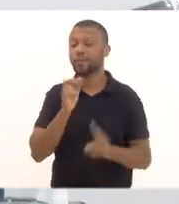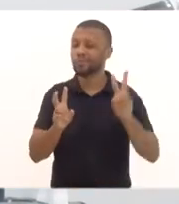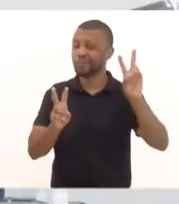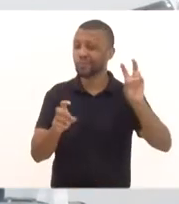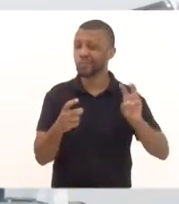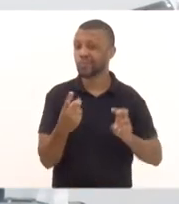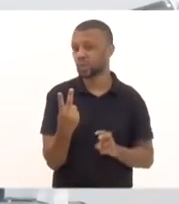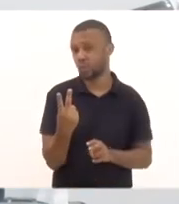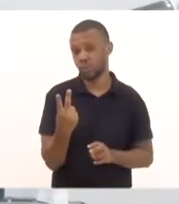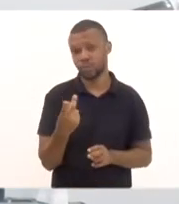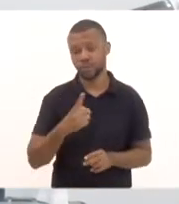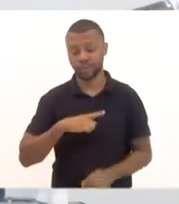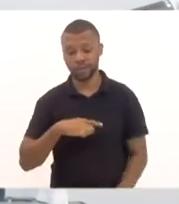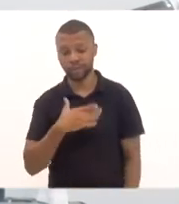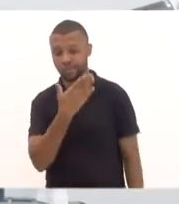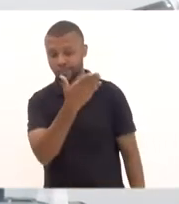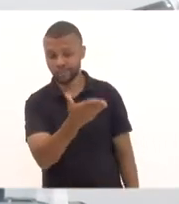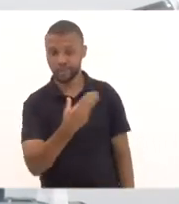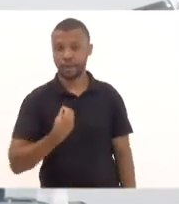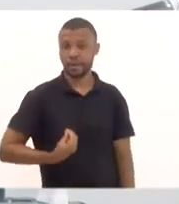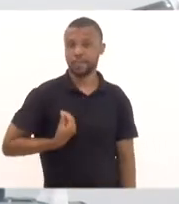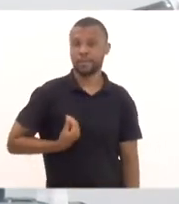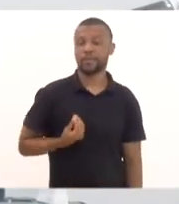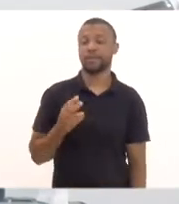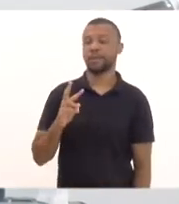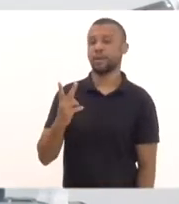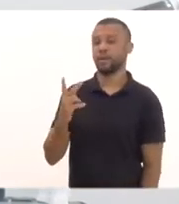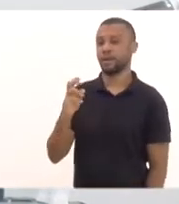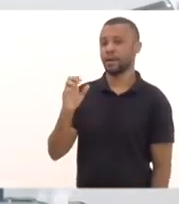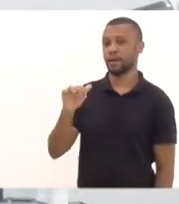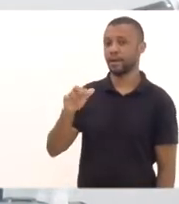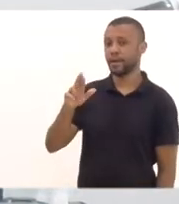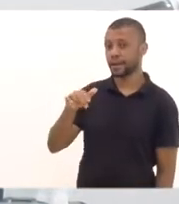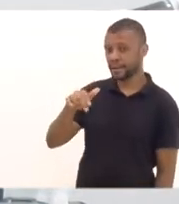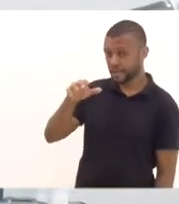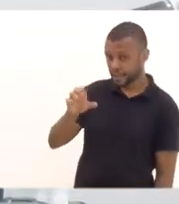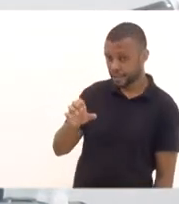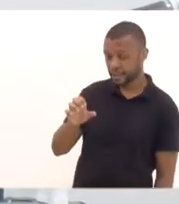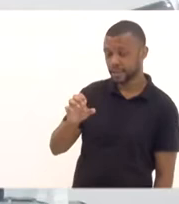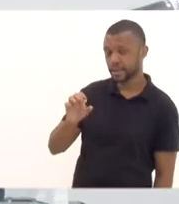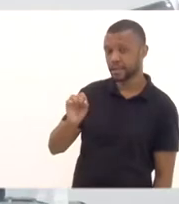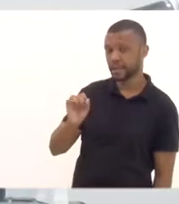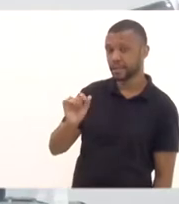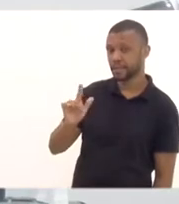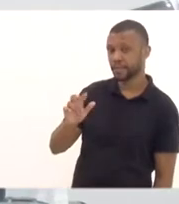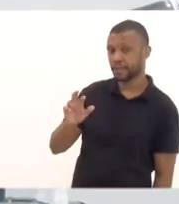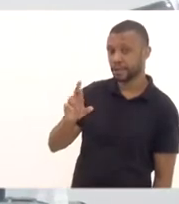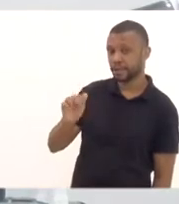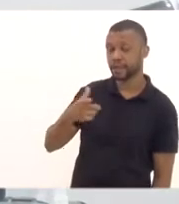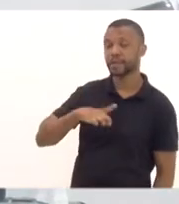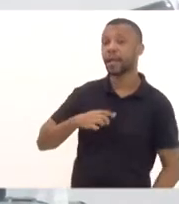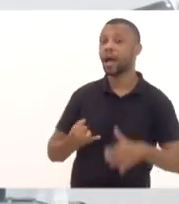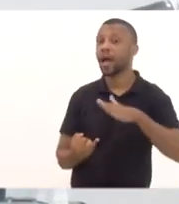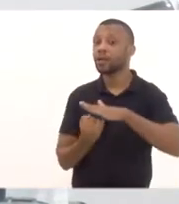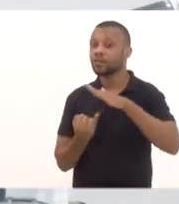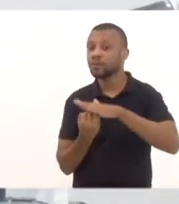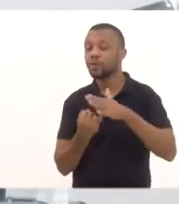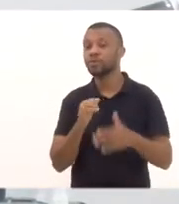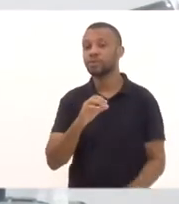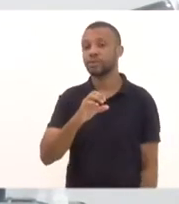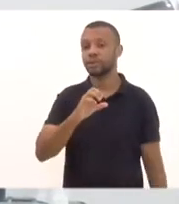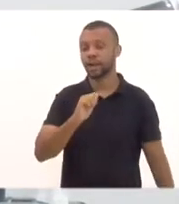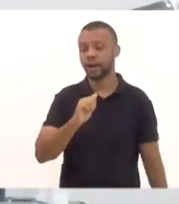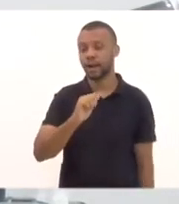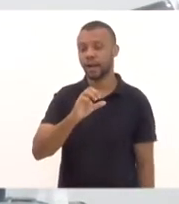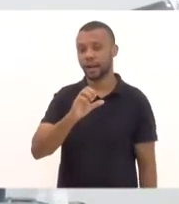uma tá presente aqui através do Henrique Silveira que é o a casa a casa Fluminense né é que já com quase 10 anos de serviço